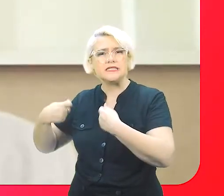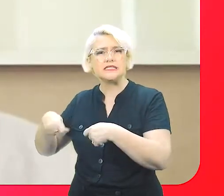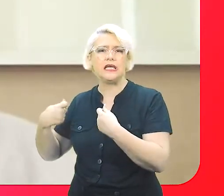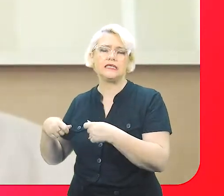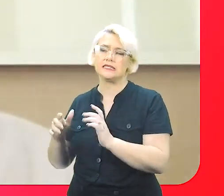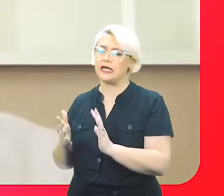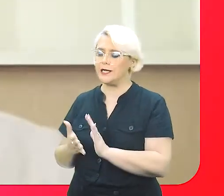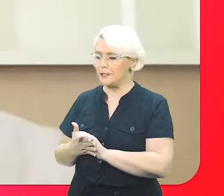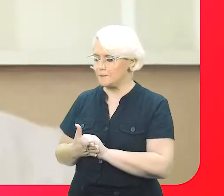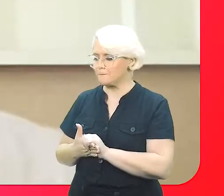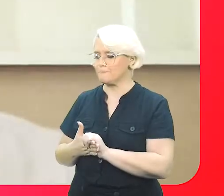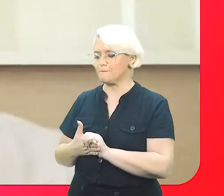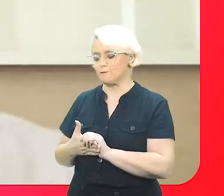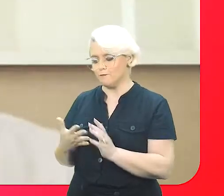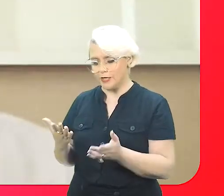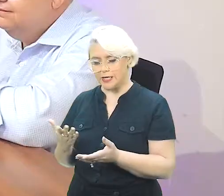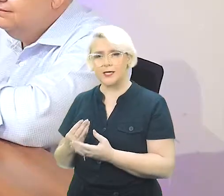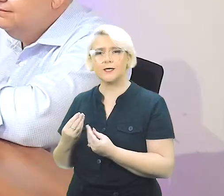precisaria ser